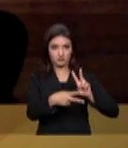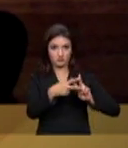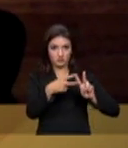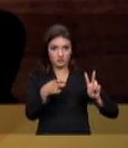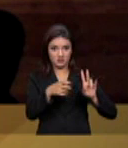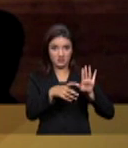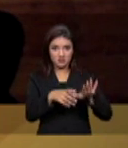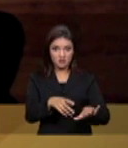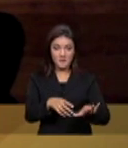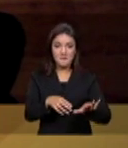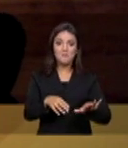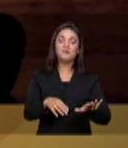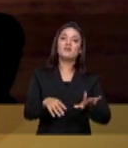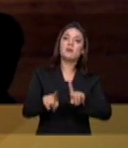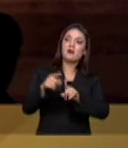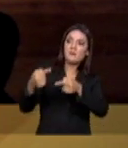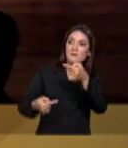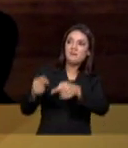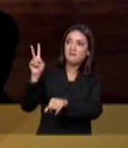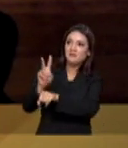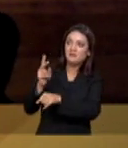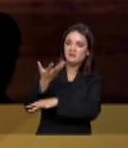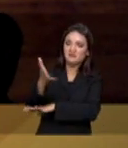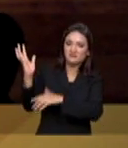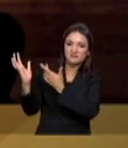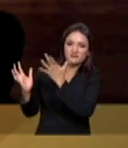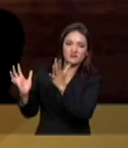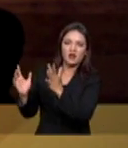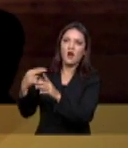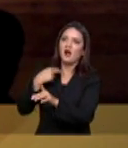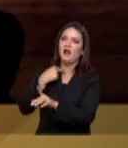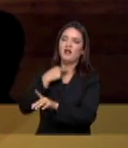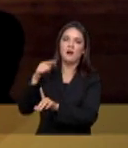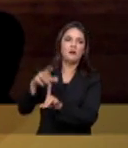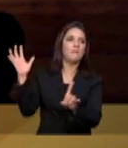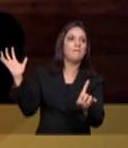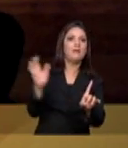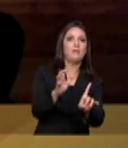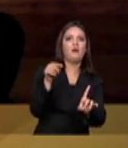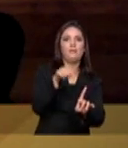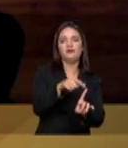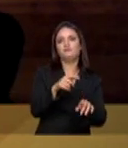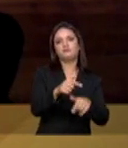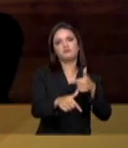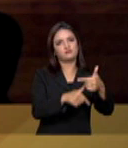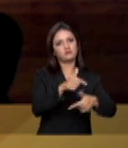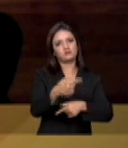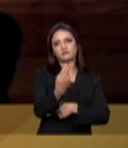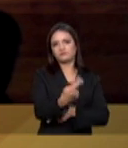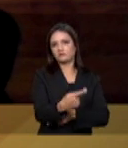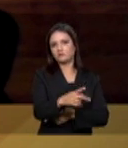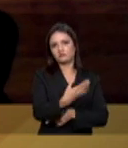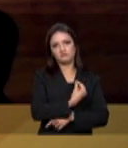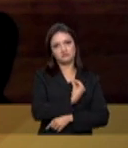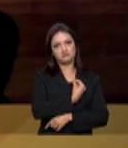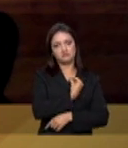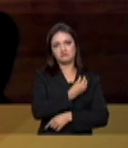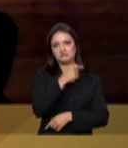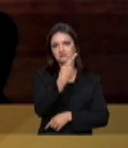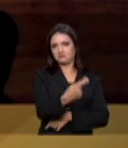as políticas de Proteção Ambiental não podem interferir no Exercício das atividades tradicionais